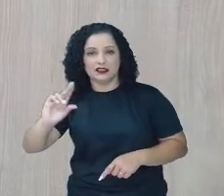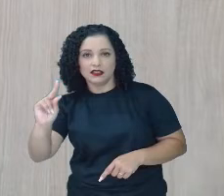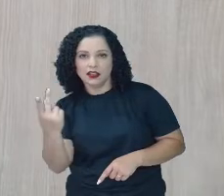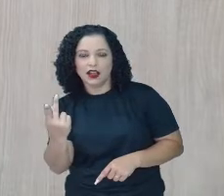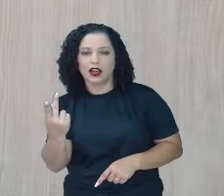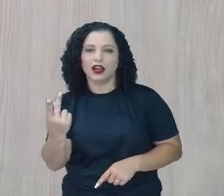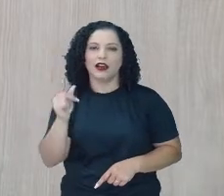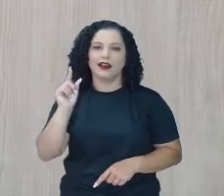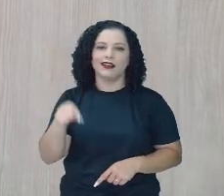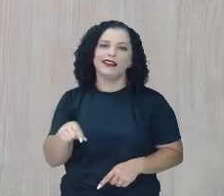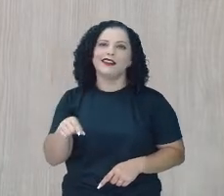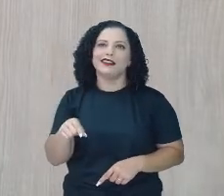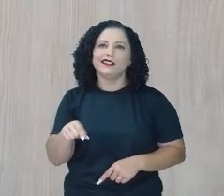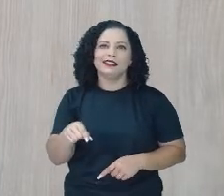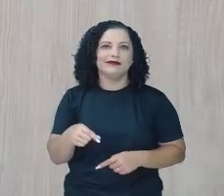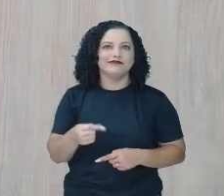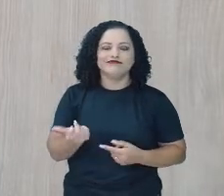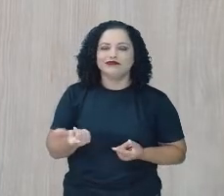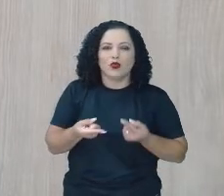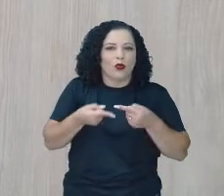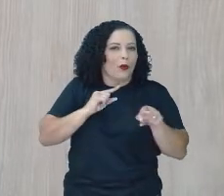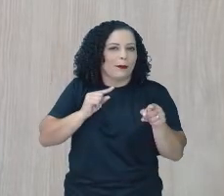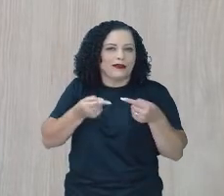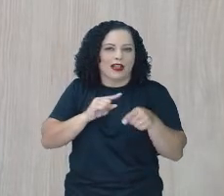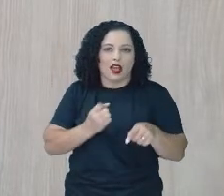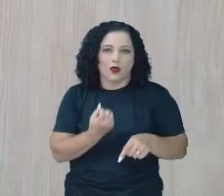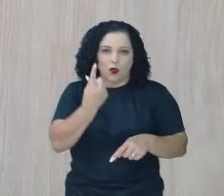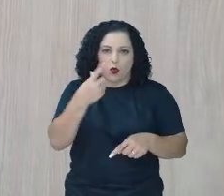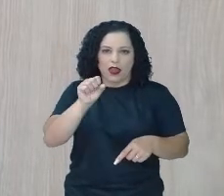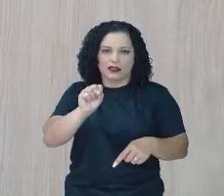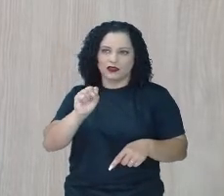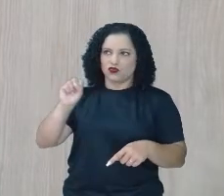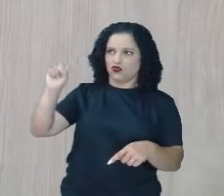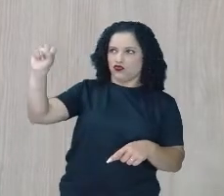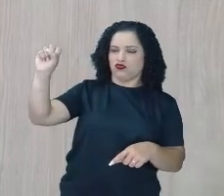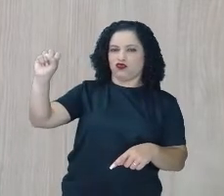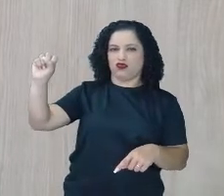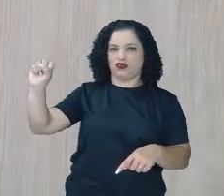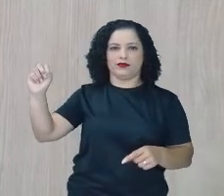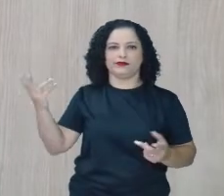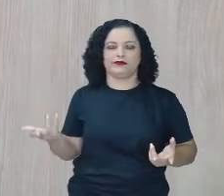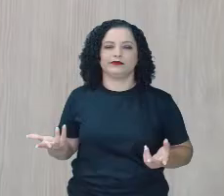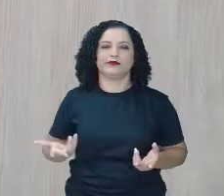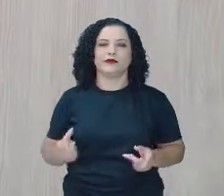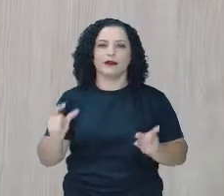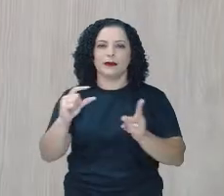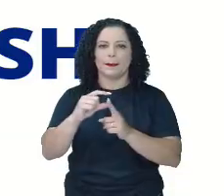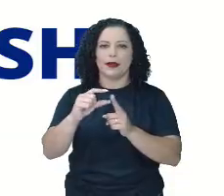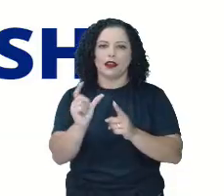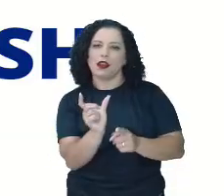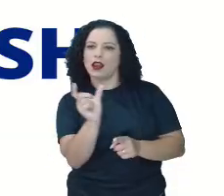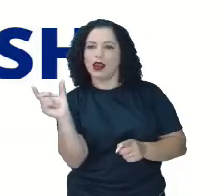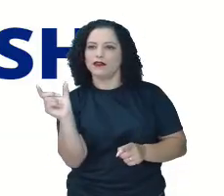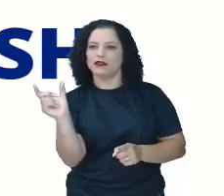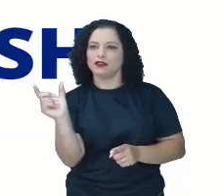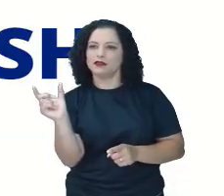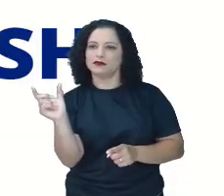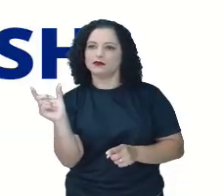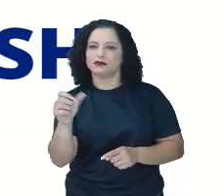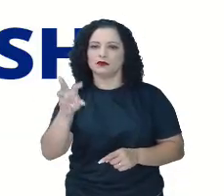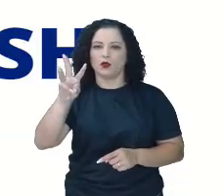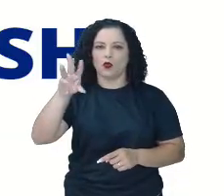ia ter o menor sentido se você acrescentar um S nesse som de chiado. Então, esse negócio pela palavra aí, ó,